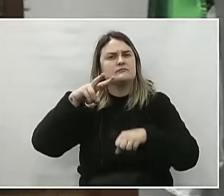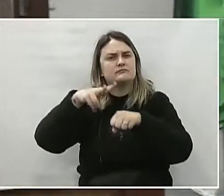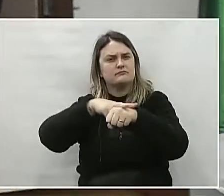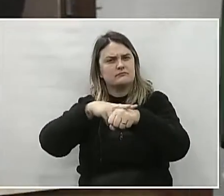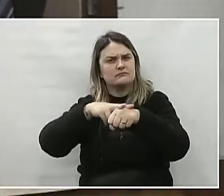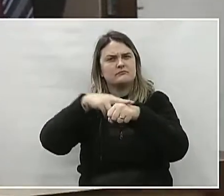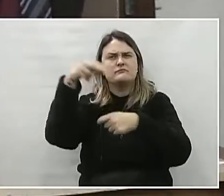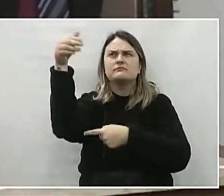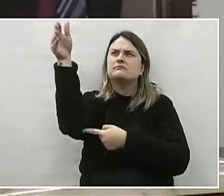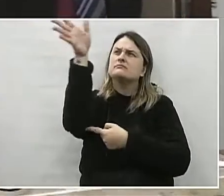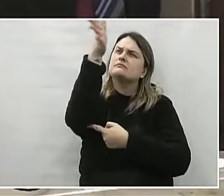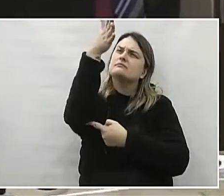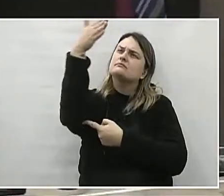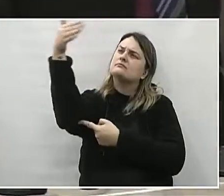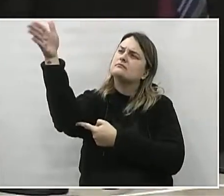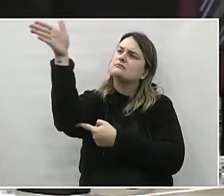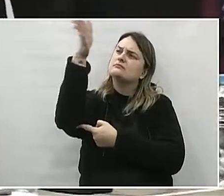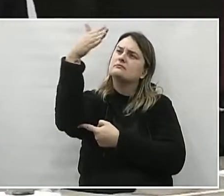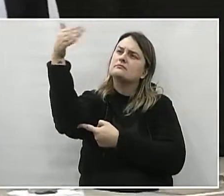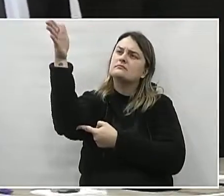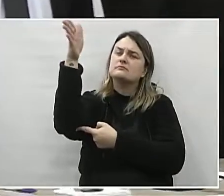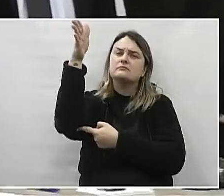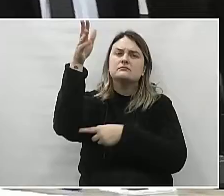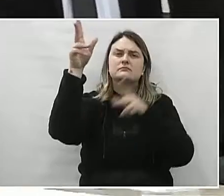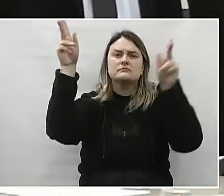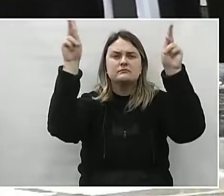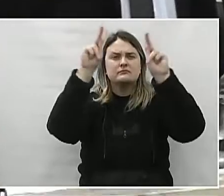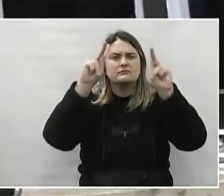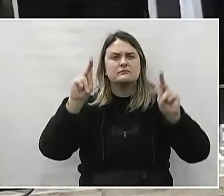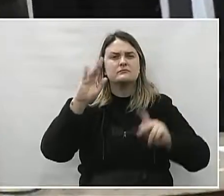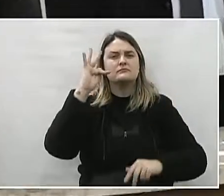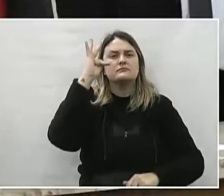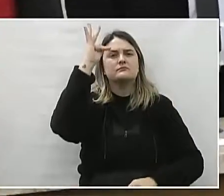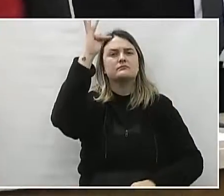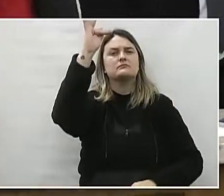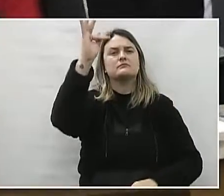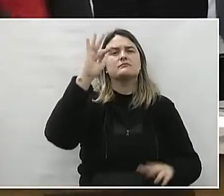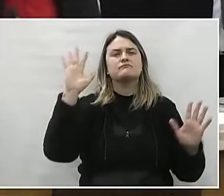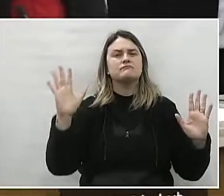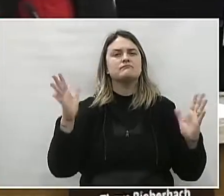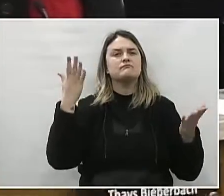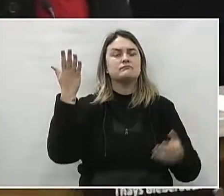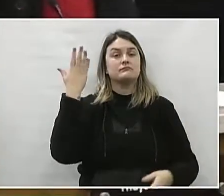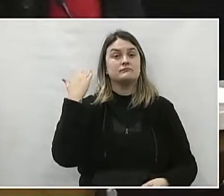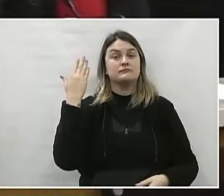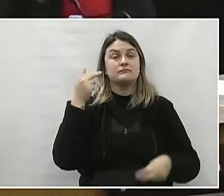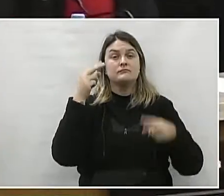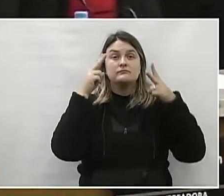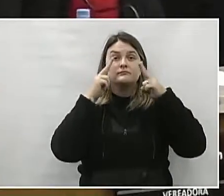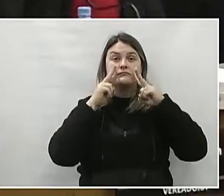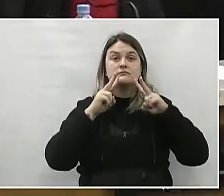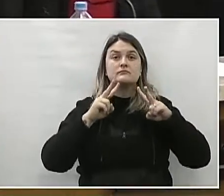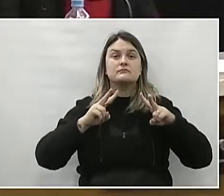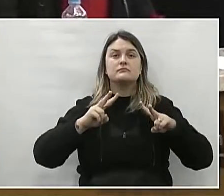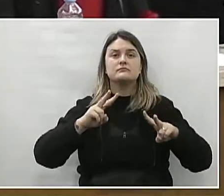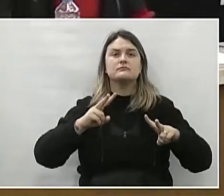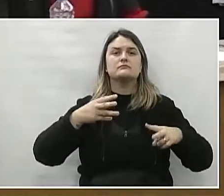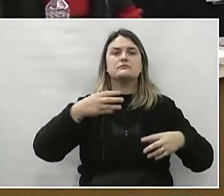Vem, diga o verde e louro dessa flâmula, paz no futuro e glória no passado.